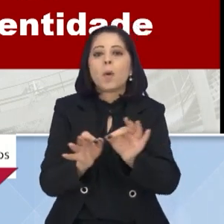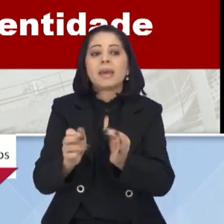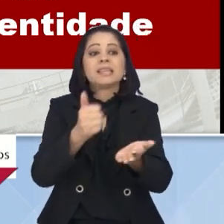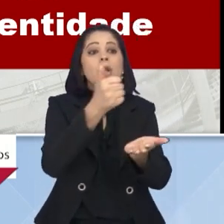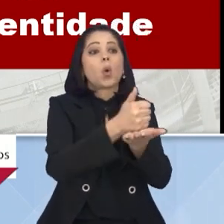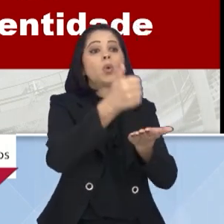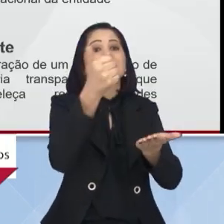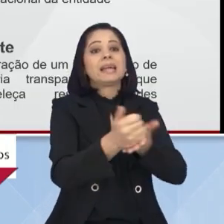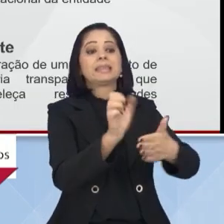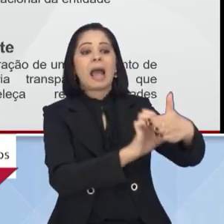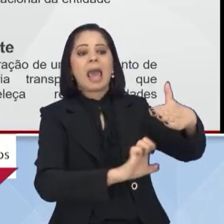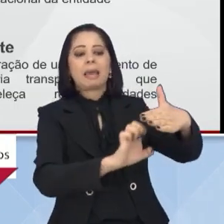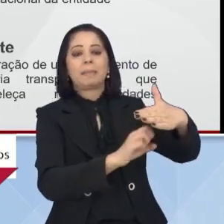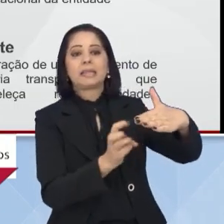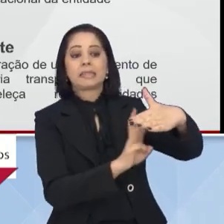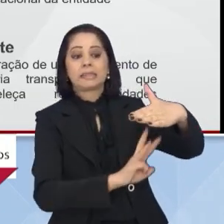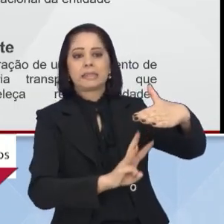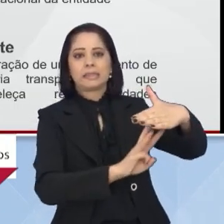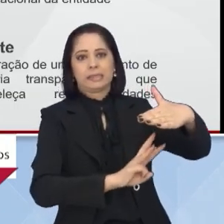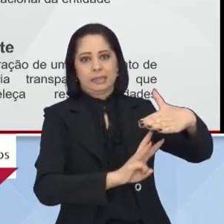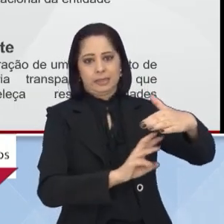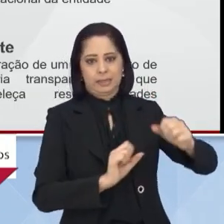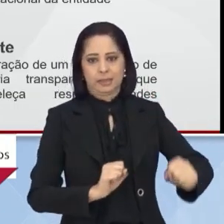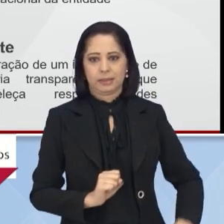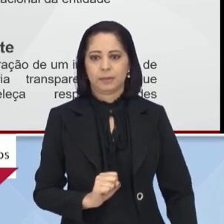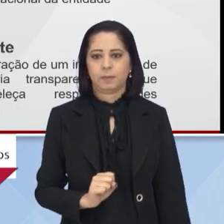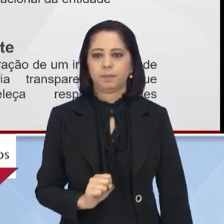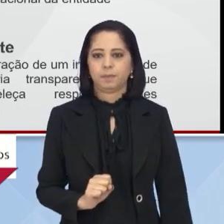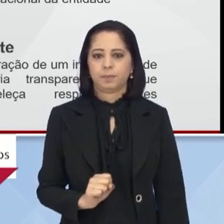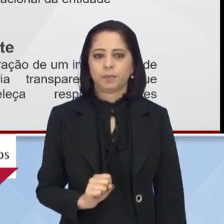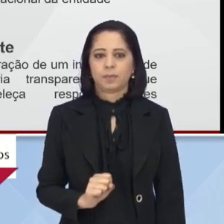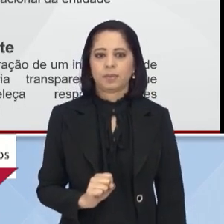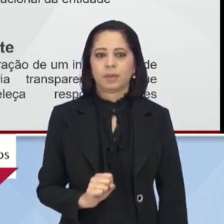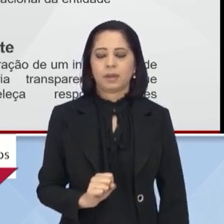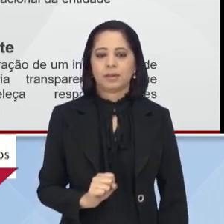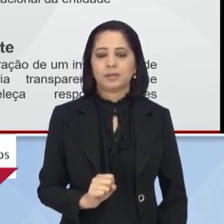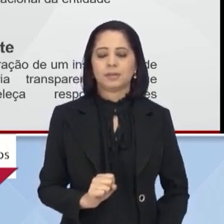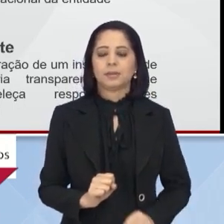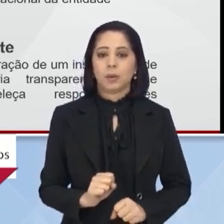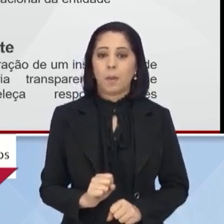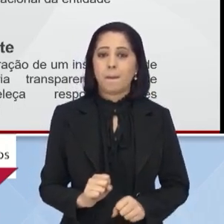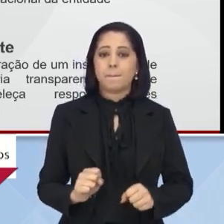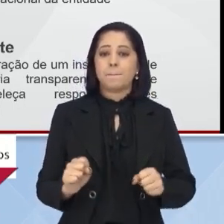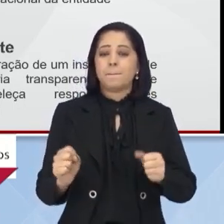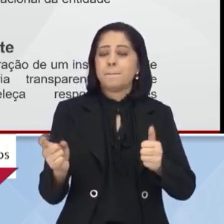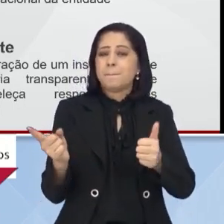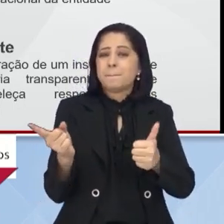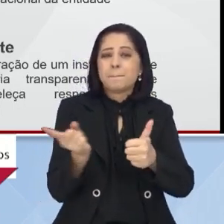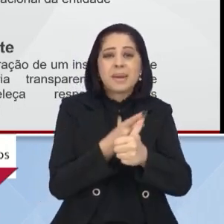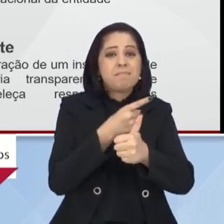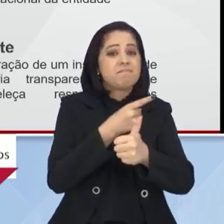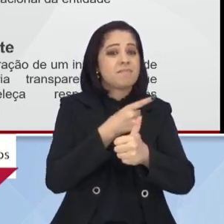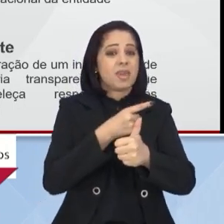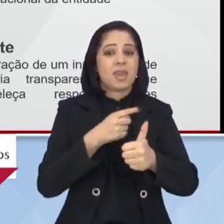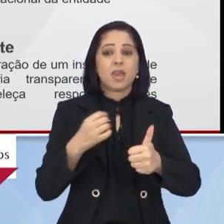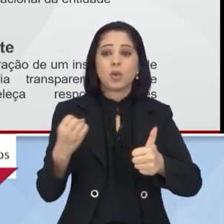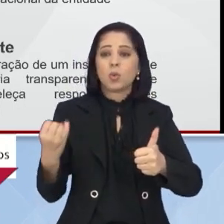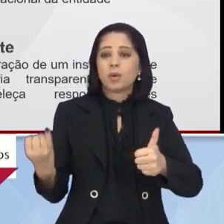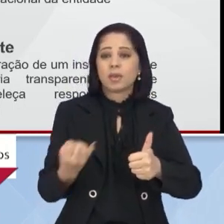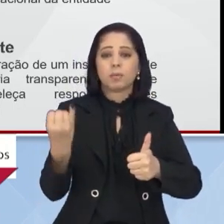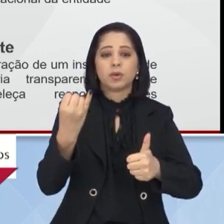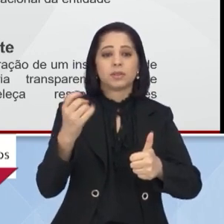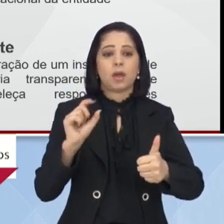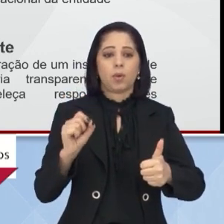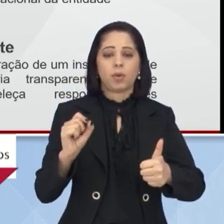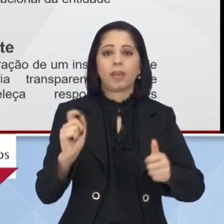de uma entidade um dos princípios da publicização dos serviços públicos é o ganho